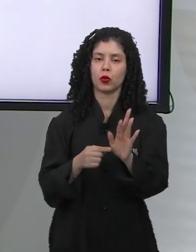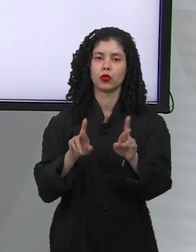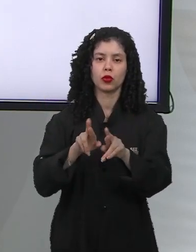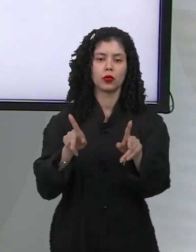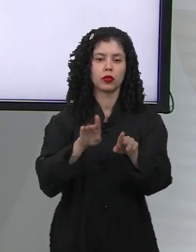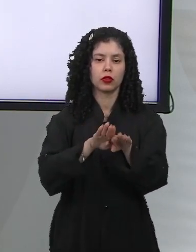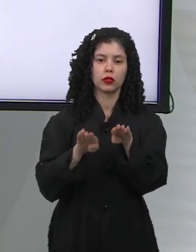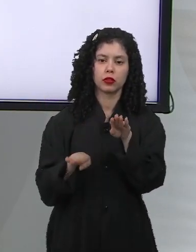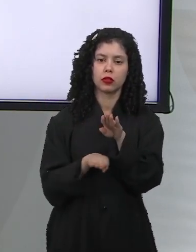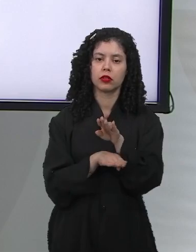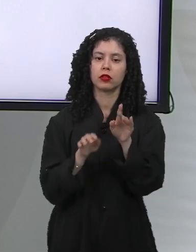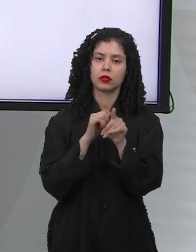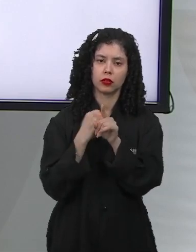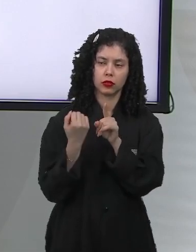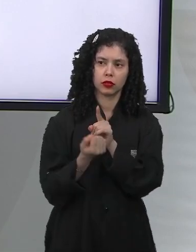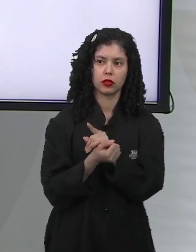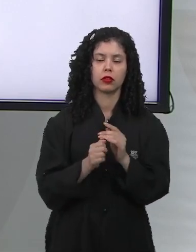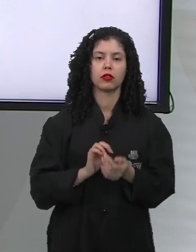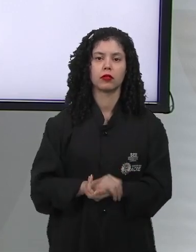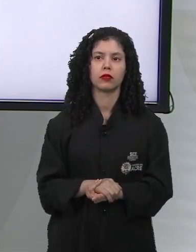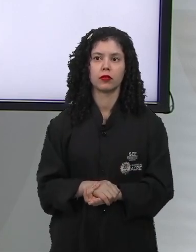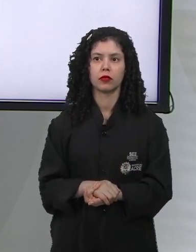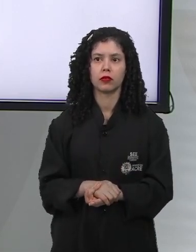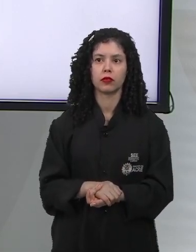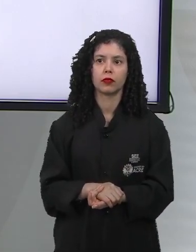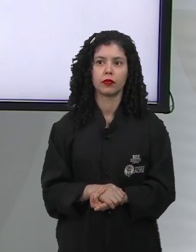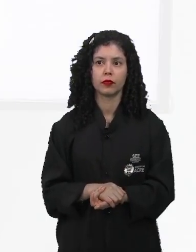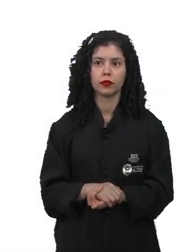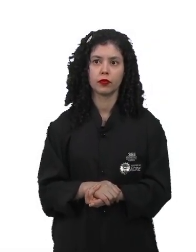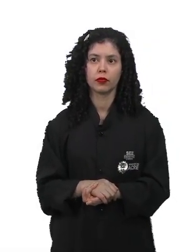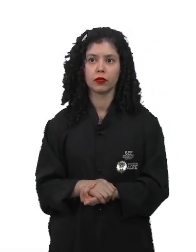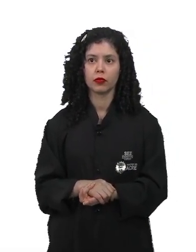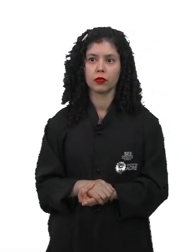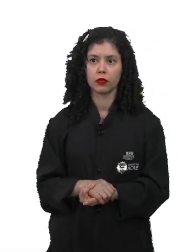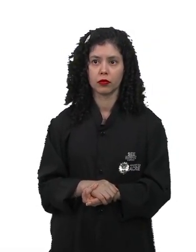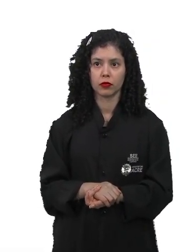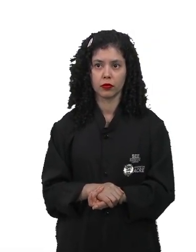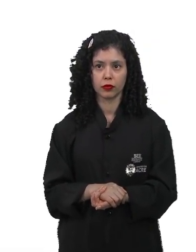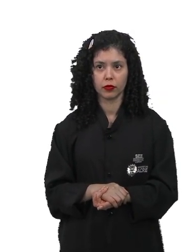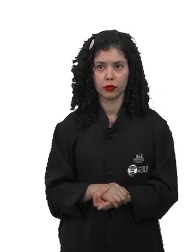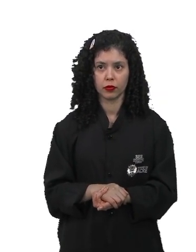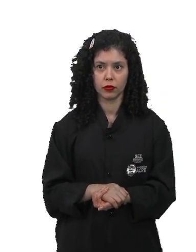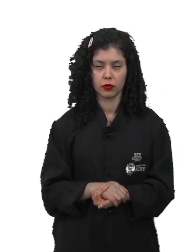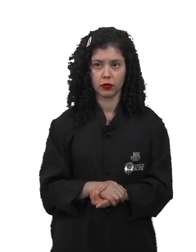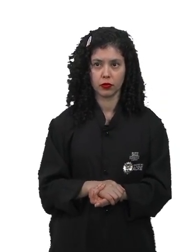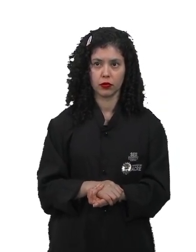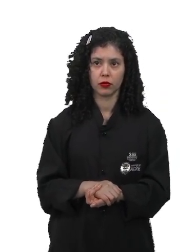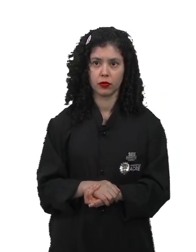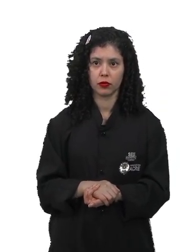diferença, essa desigualdade social existente. Continuando,